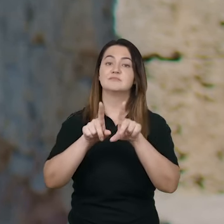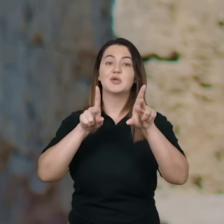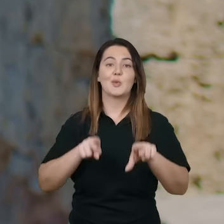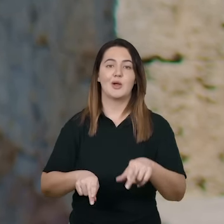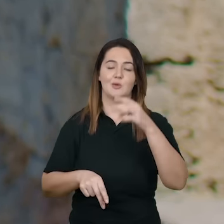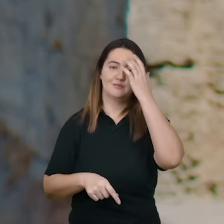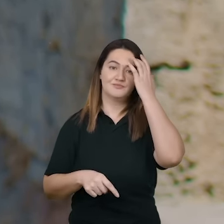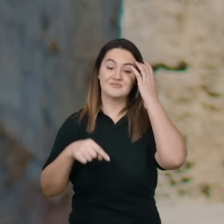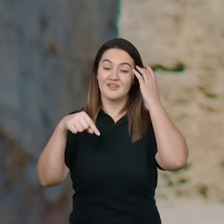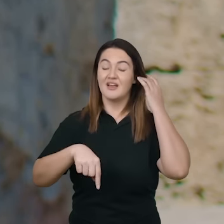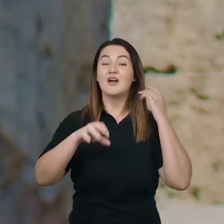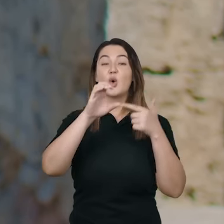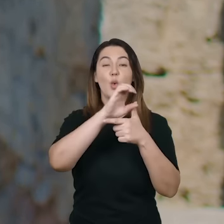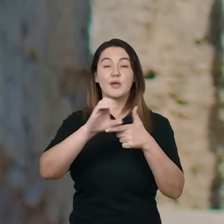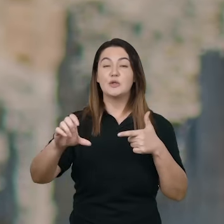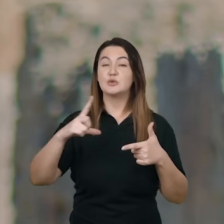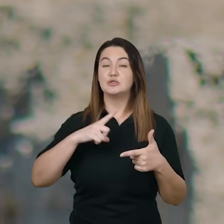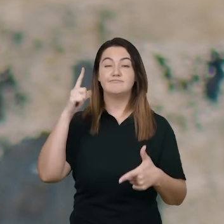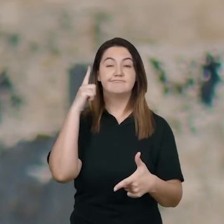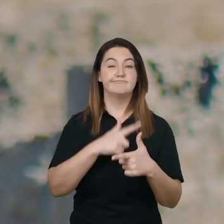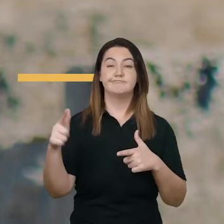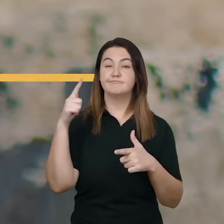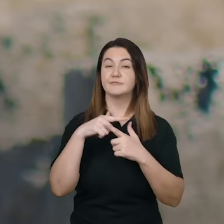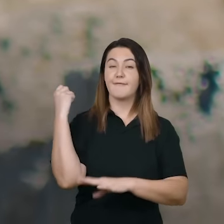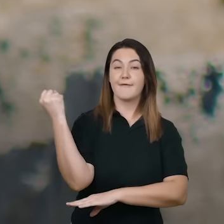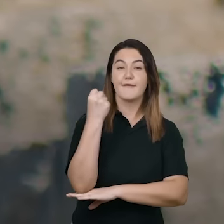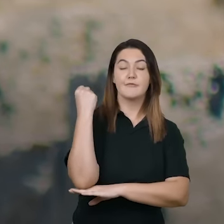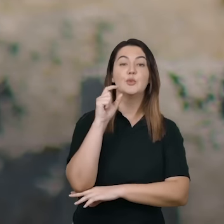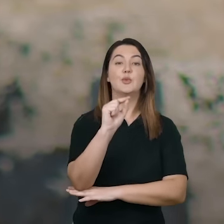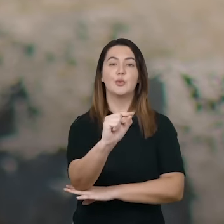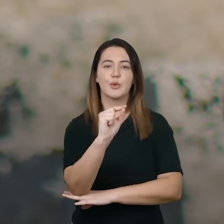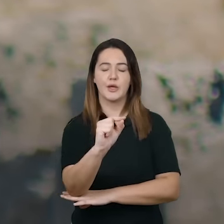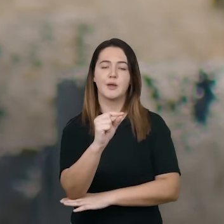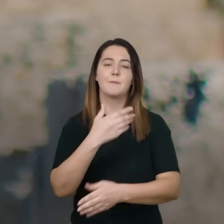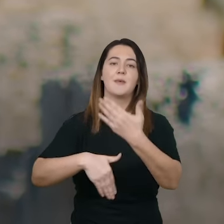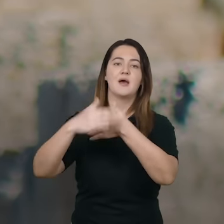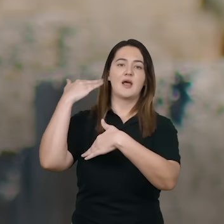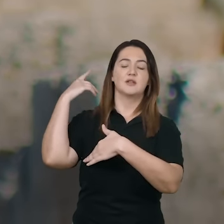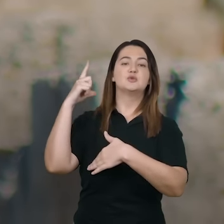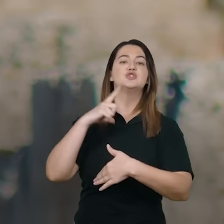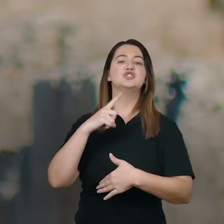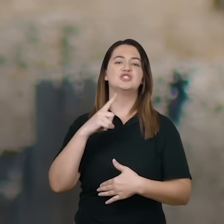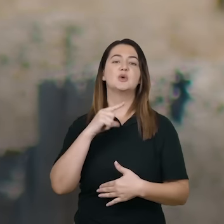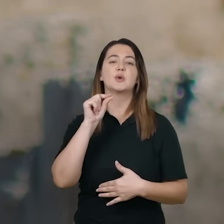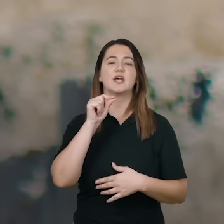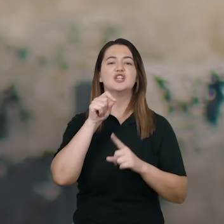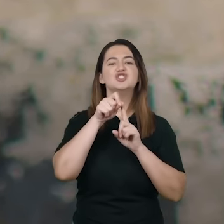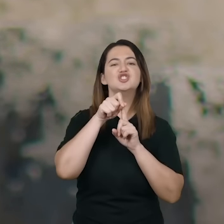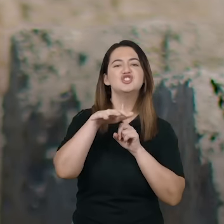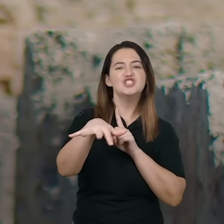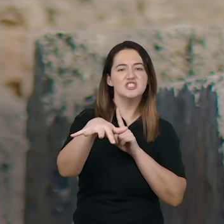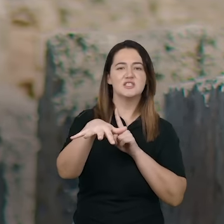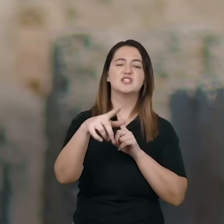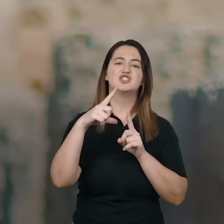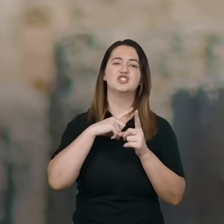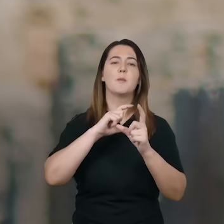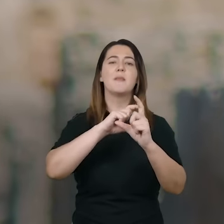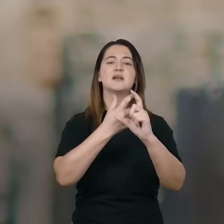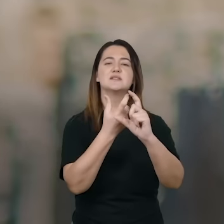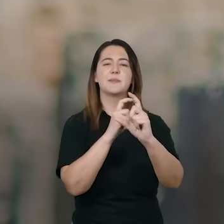uma cidade tão pervertida que havia nos tempos greco-romanos uma gíria, uma expressão